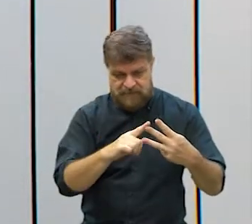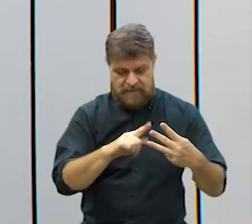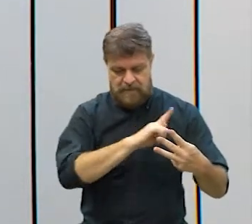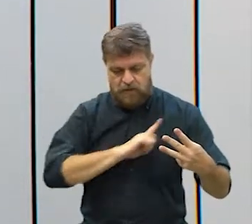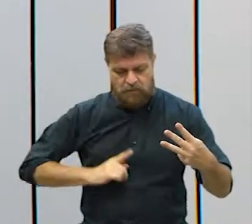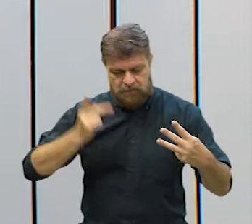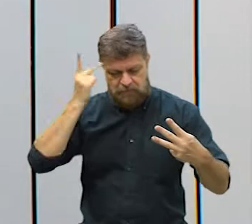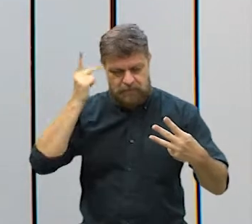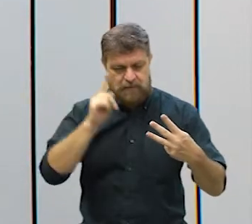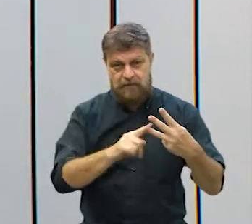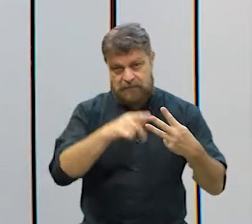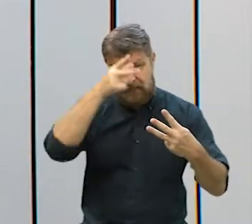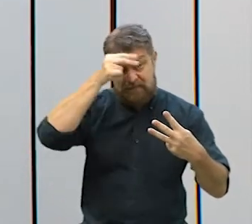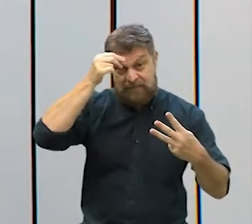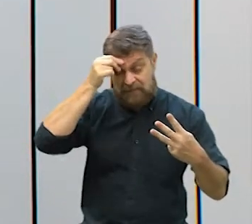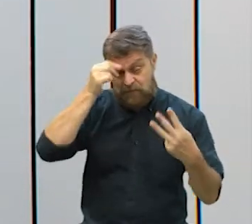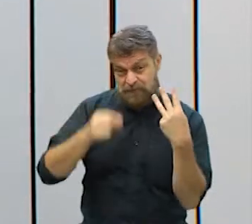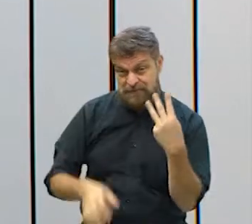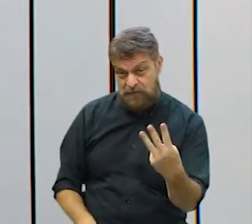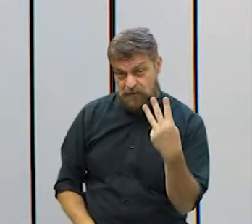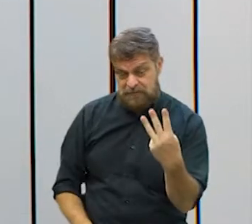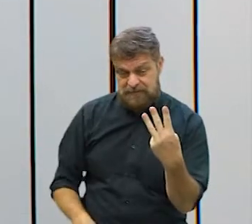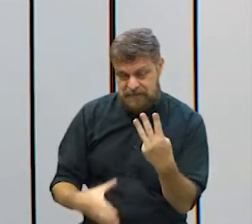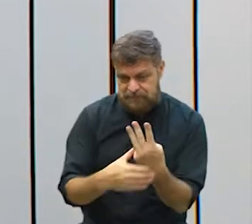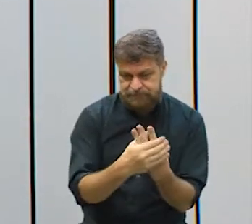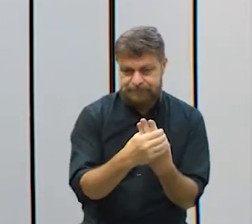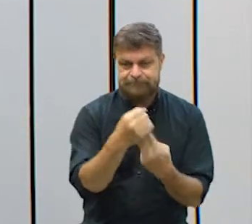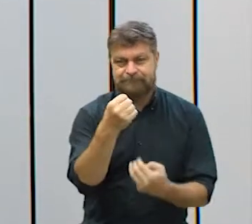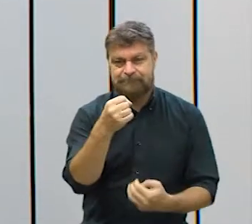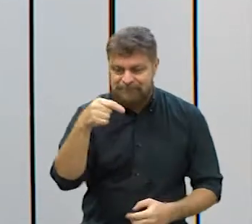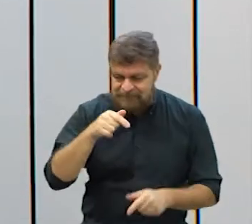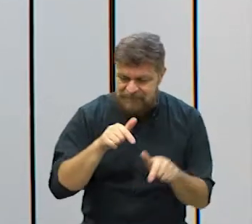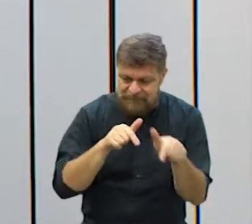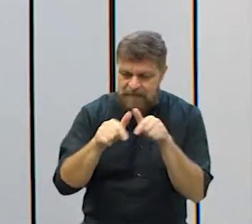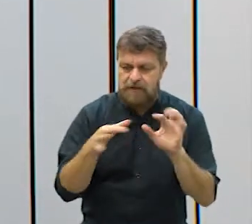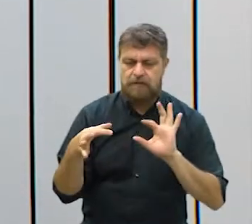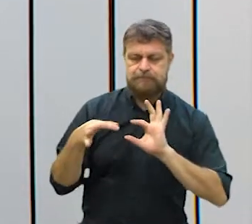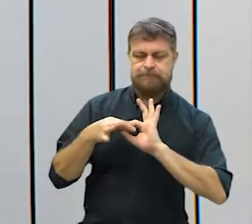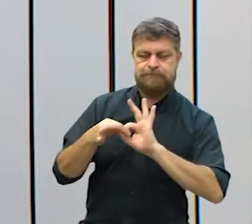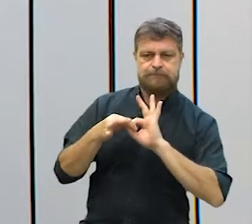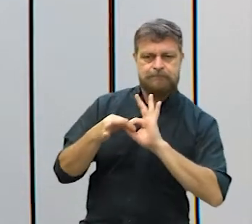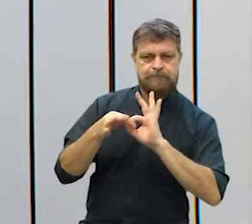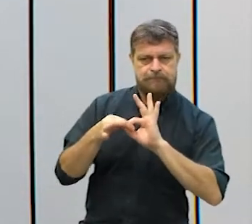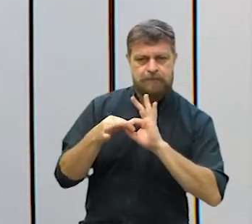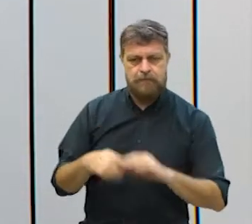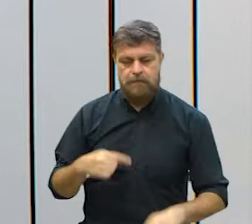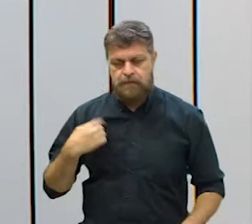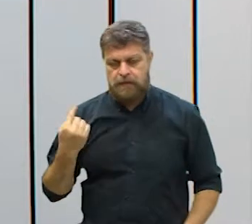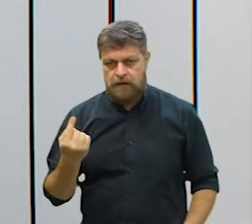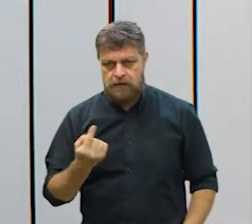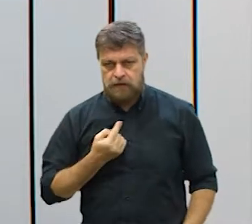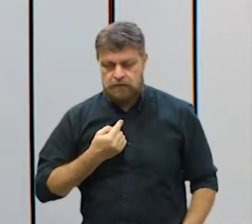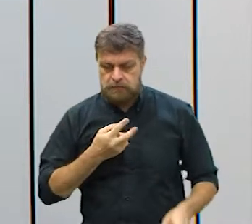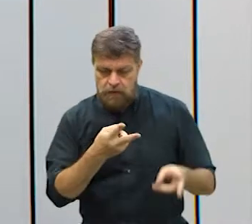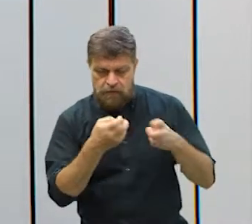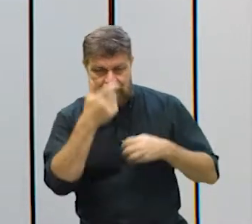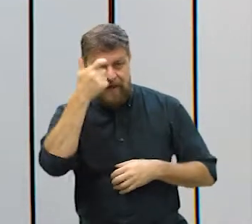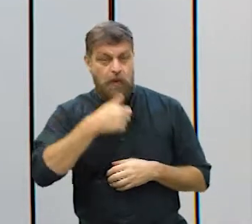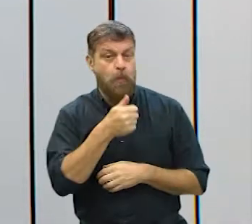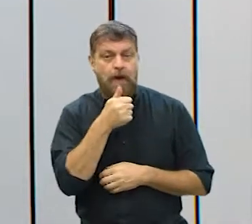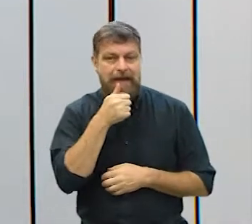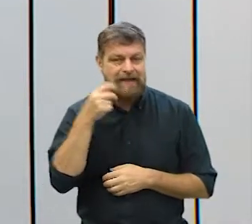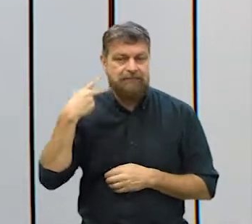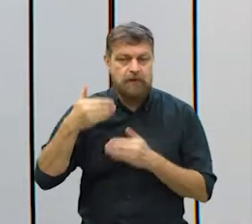o federal, os três poderes, né, tanto federal, estadual e municipal, está bem alinhado. Nós vimos, né, de fora, eu